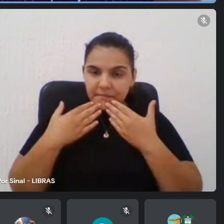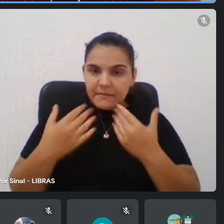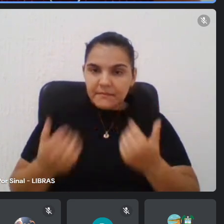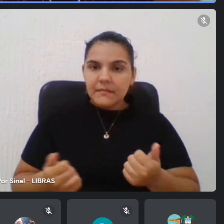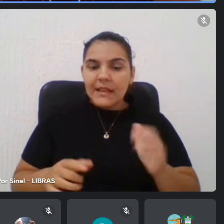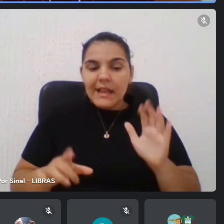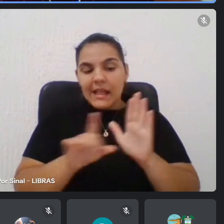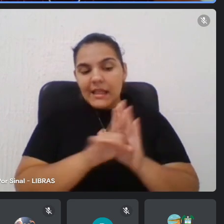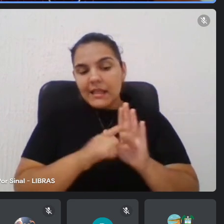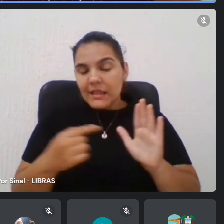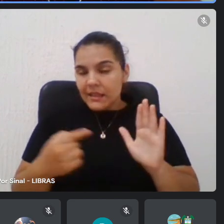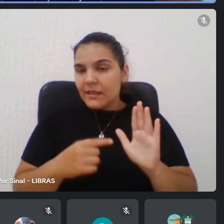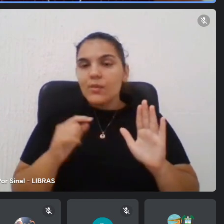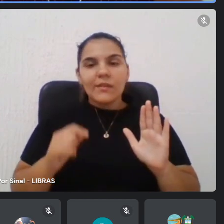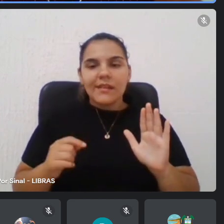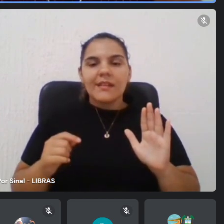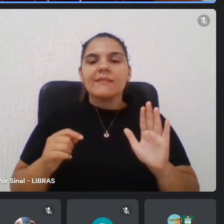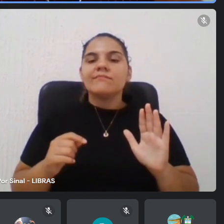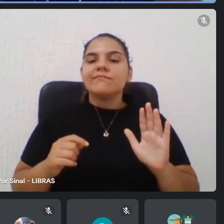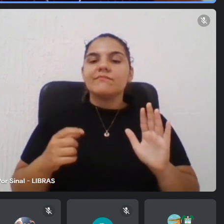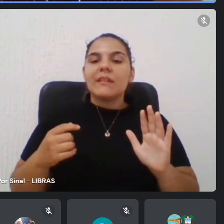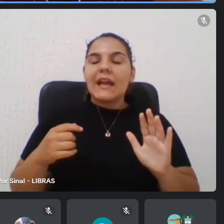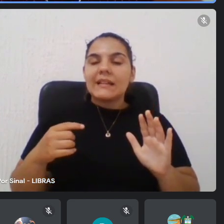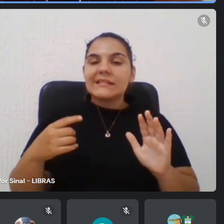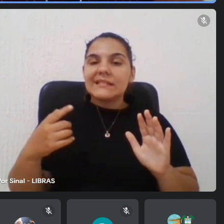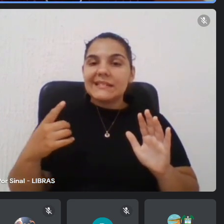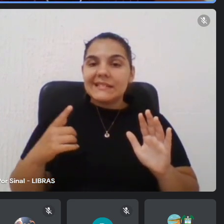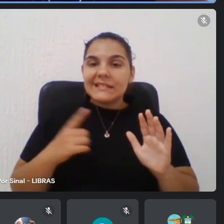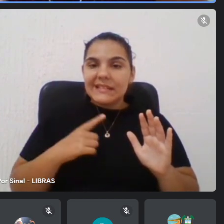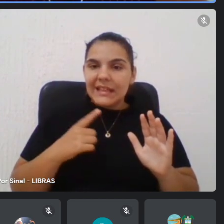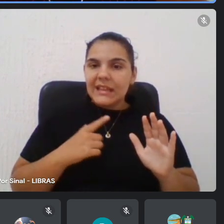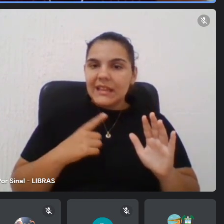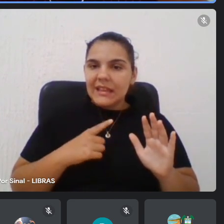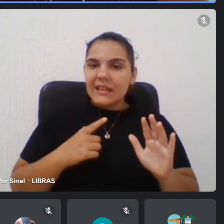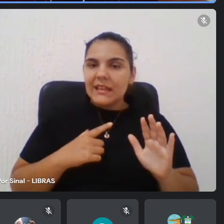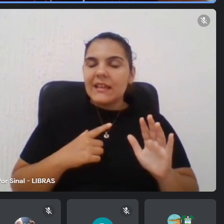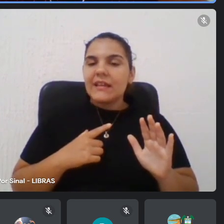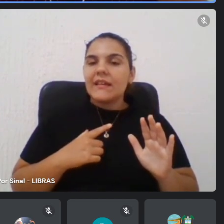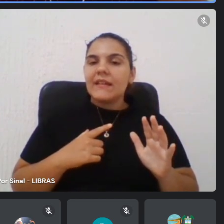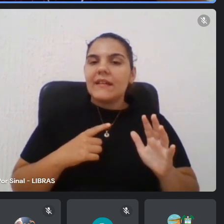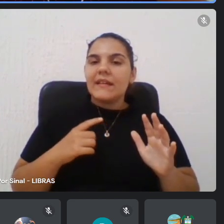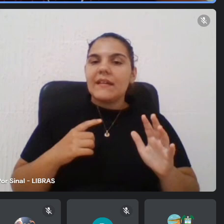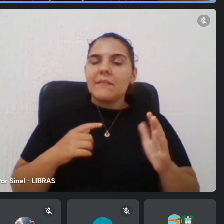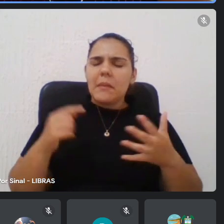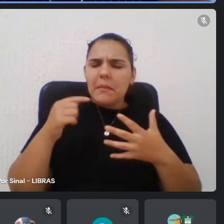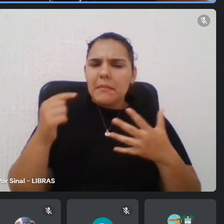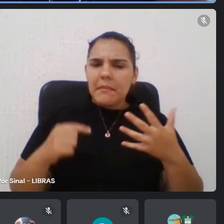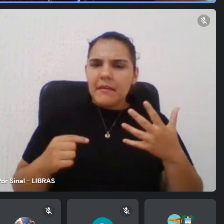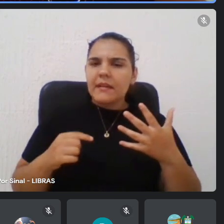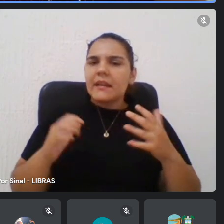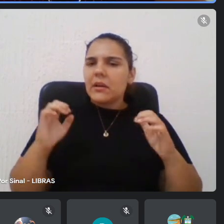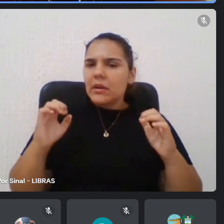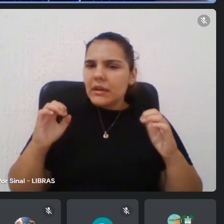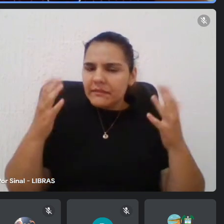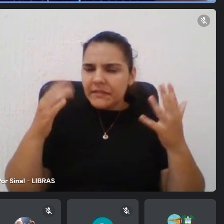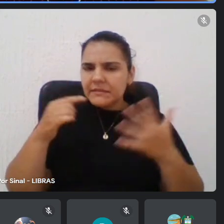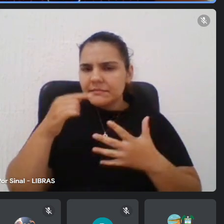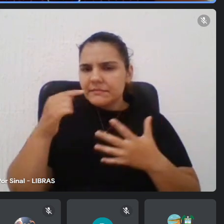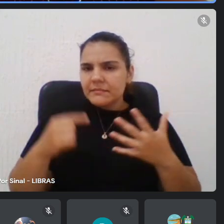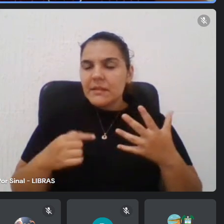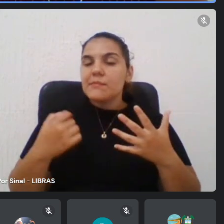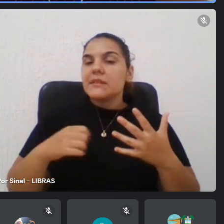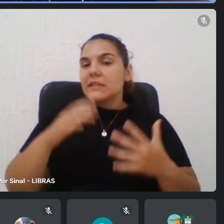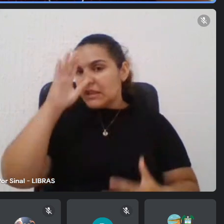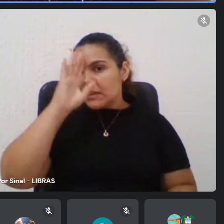tem uma contrapartida que as ações que acontecem através dela têm que ser gratuitas, então, se tu usa a Paula Gustavo para